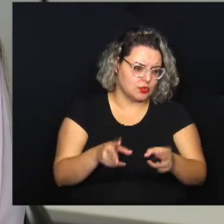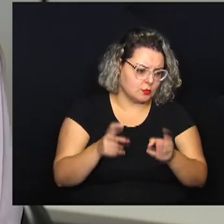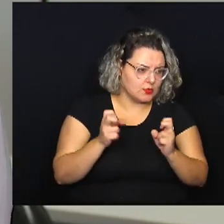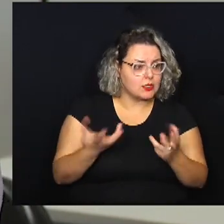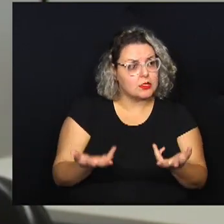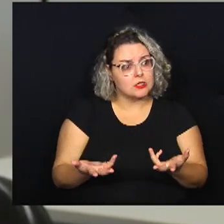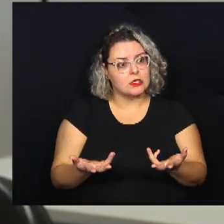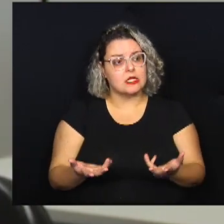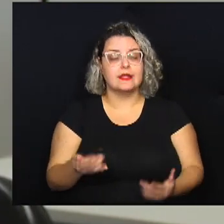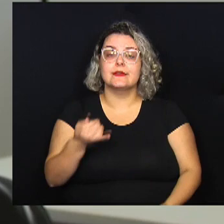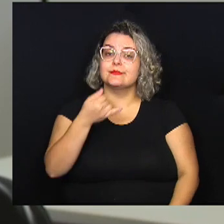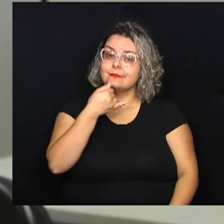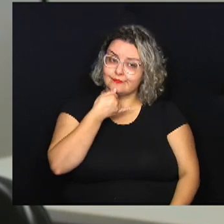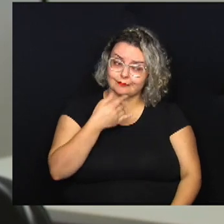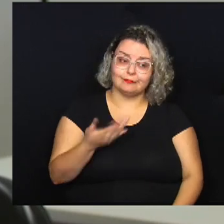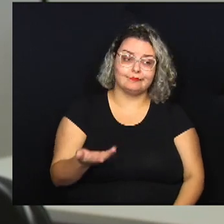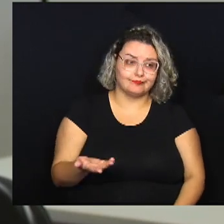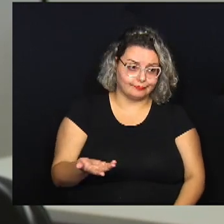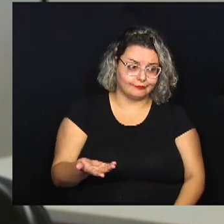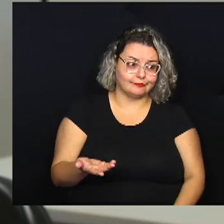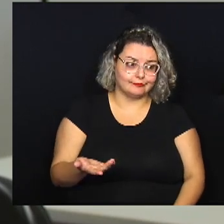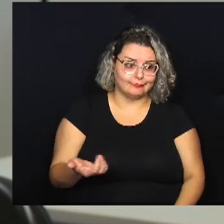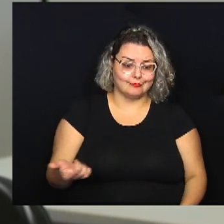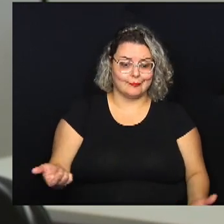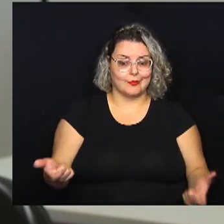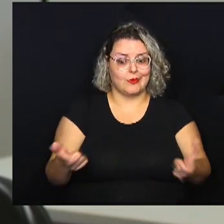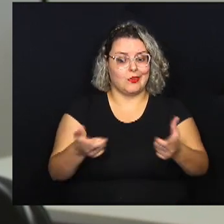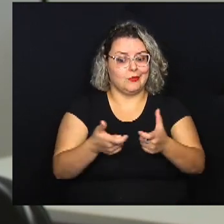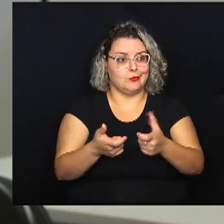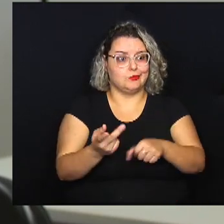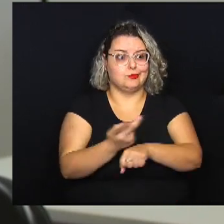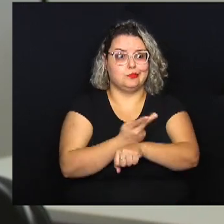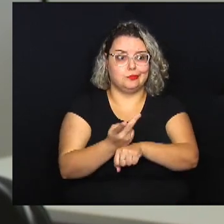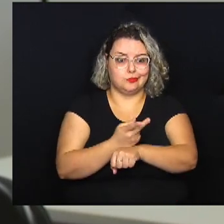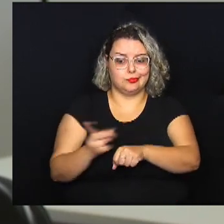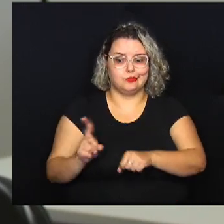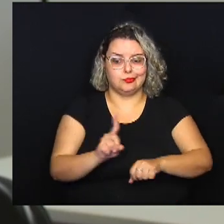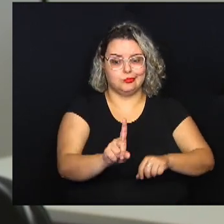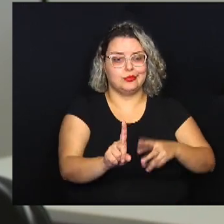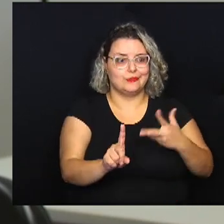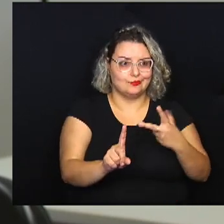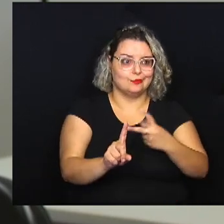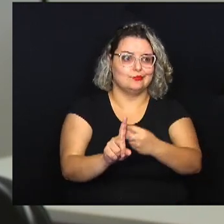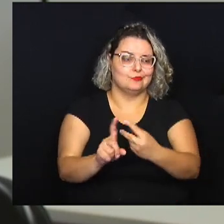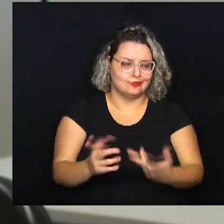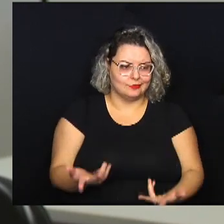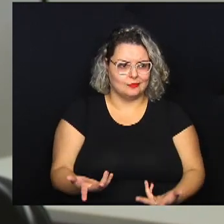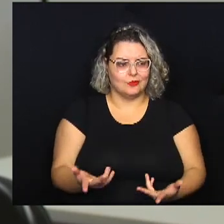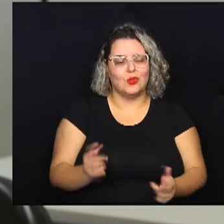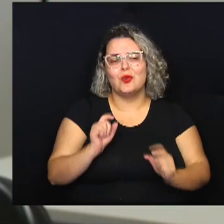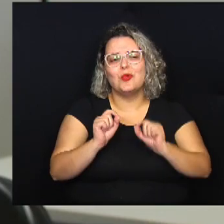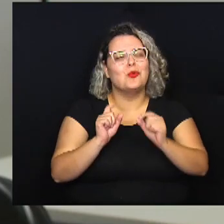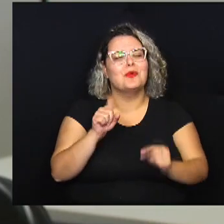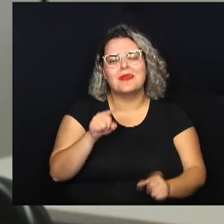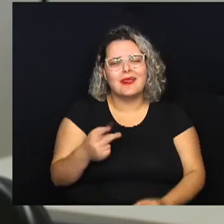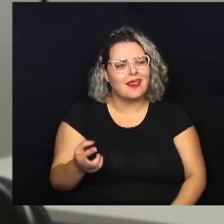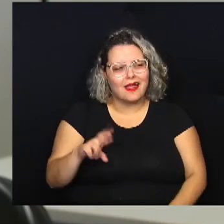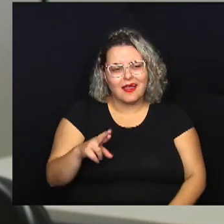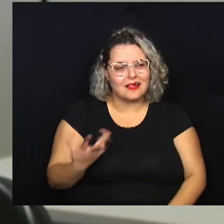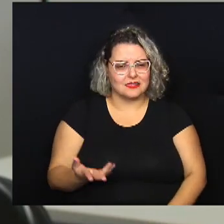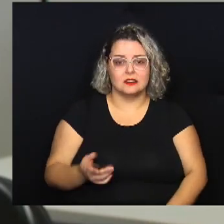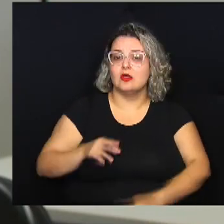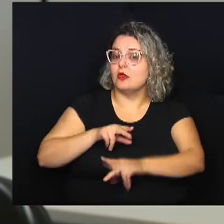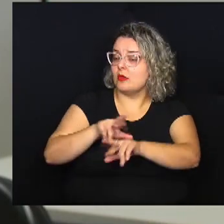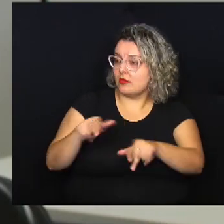que, infelizmente, caiu bastante a procura pela vacina. A que se atribui? Então, são